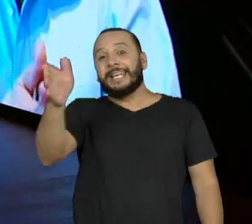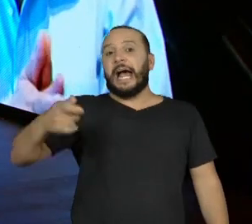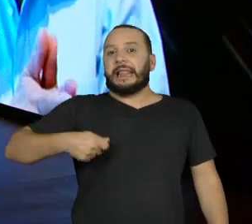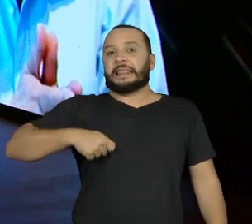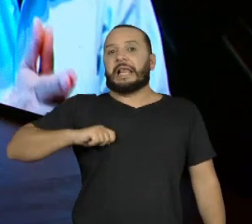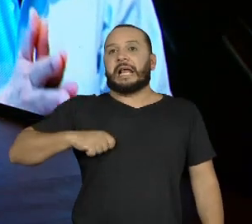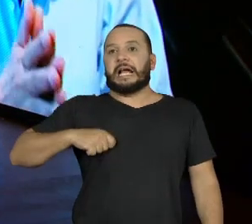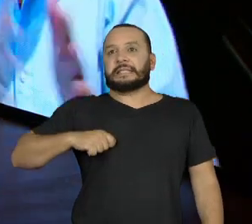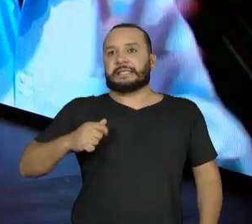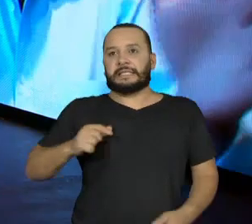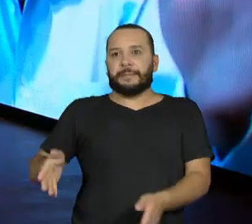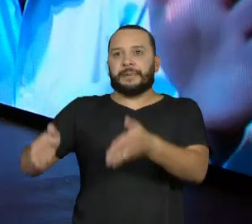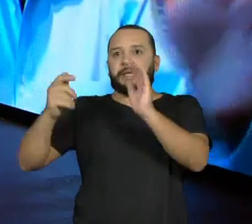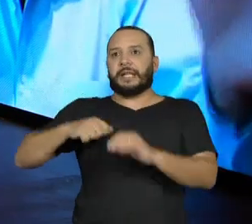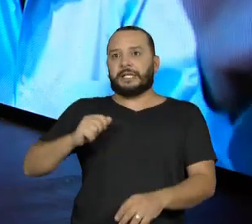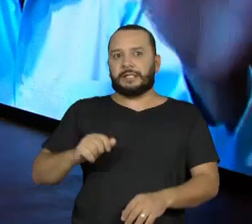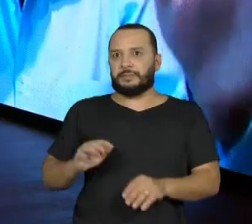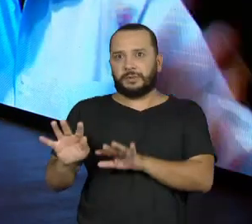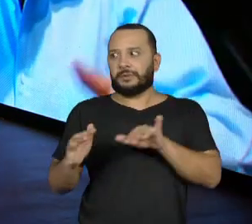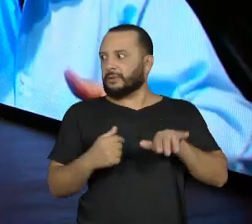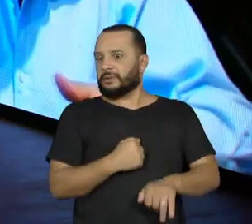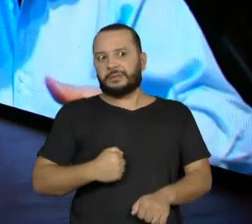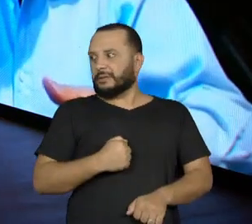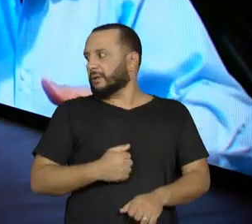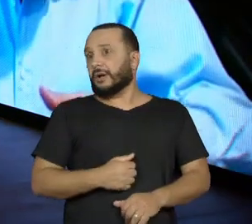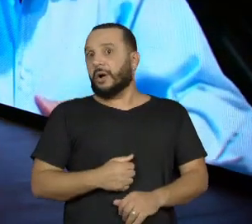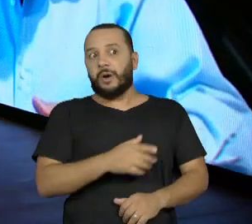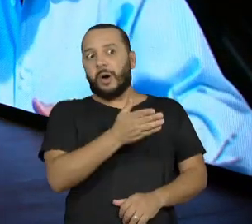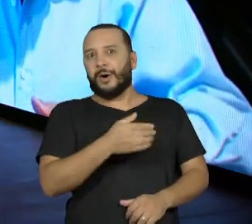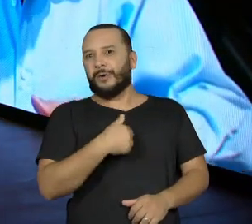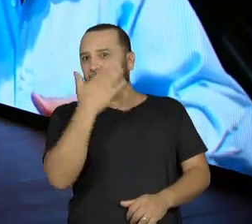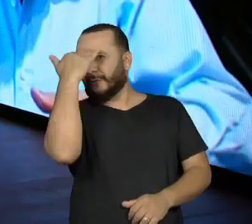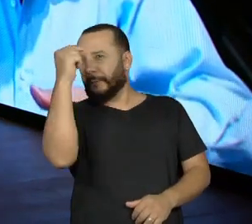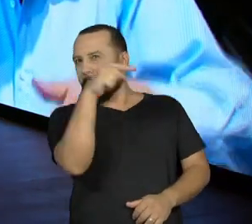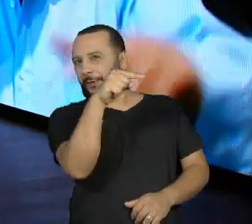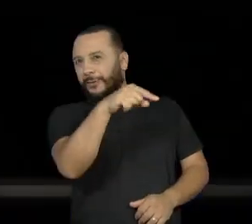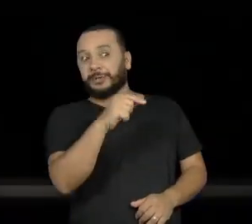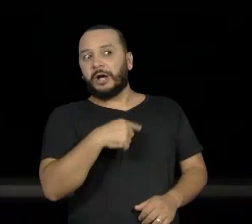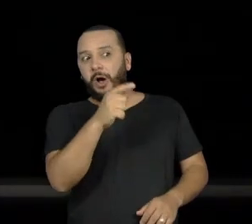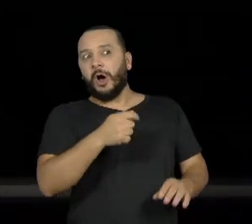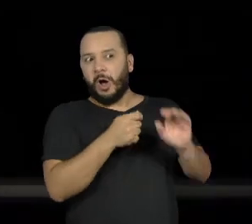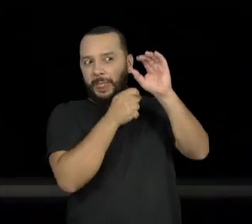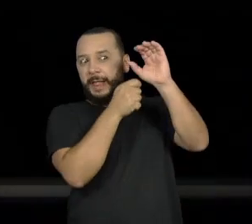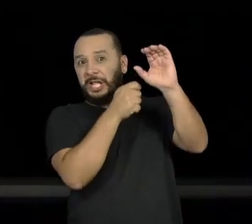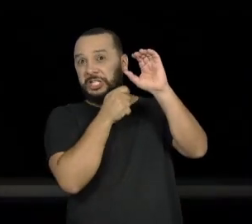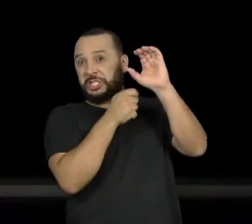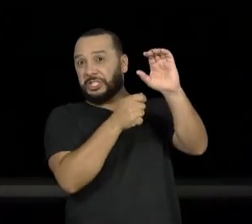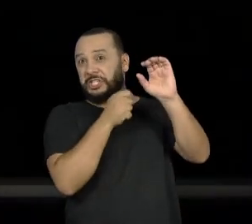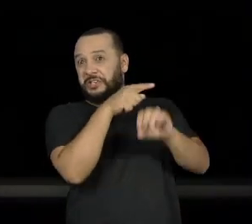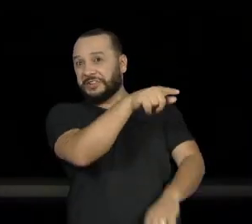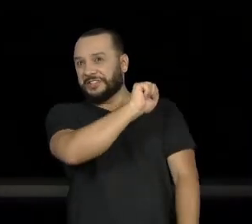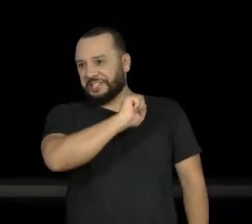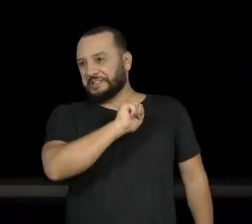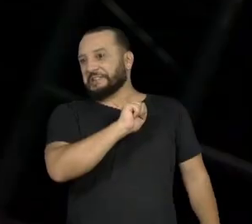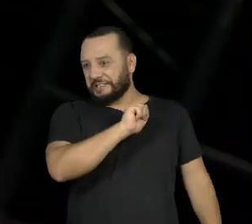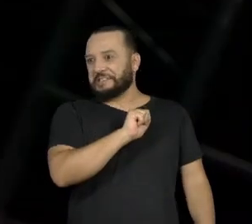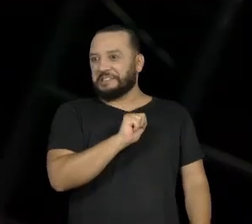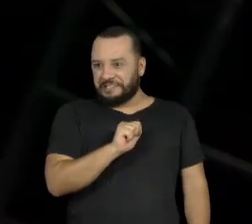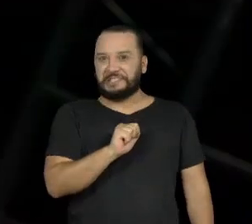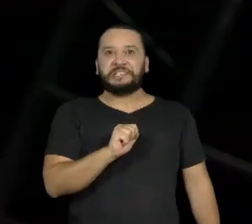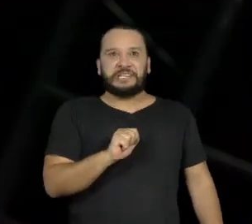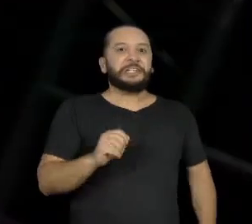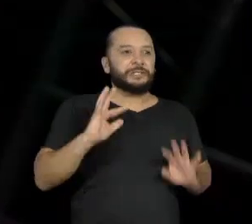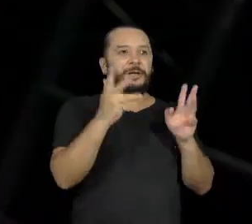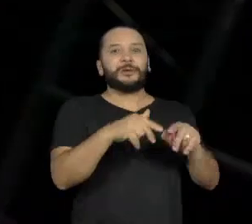Departamento de Investigações, todo mundo me via, cumprimentava. Chegou o detetive aí, chegou o detetive aí. Foi um